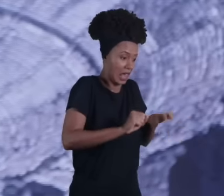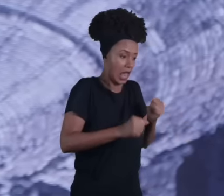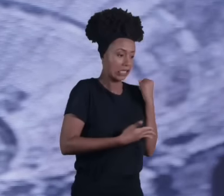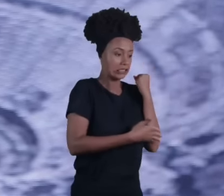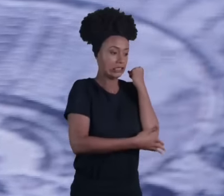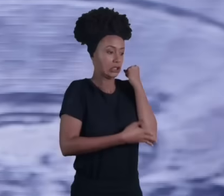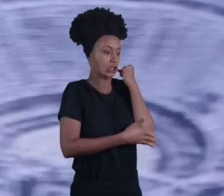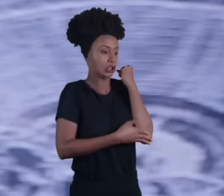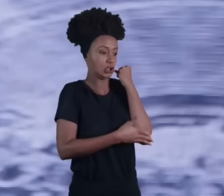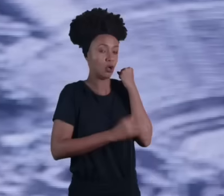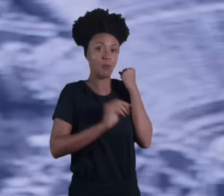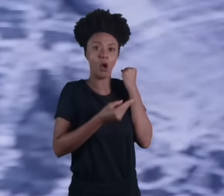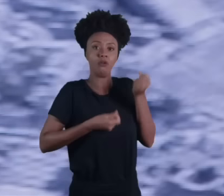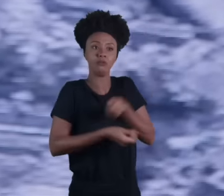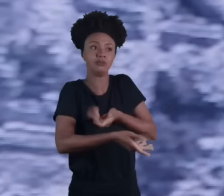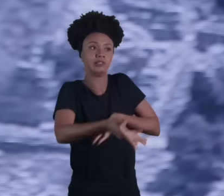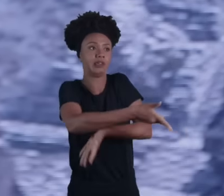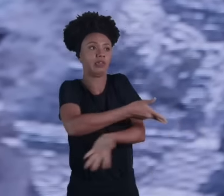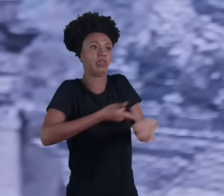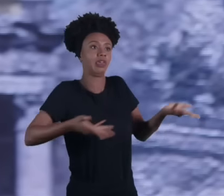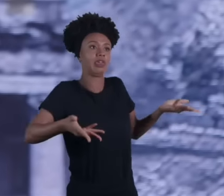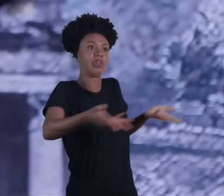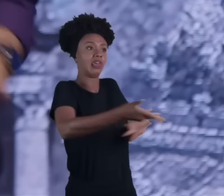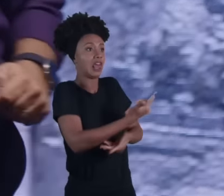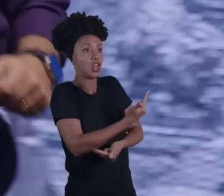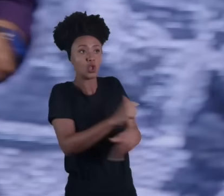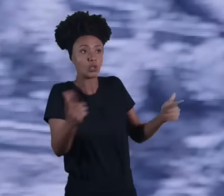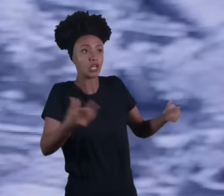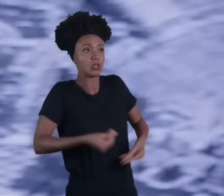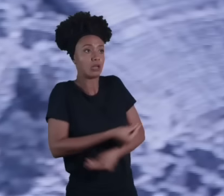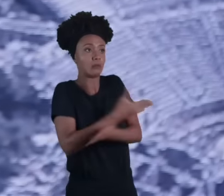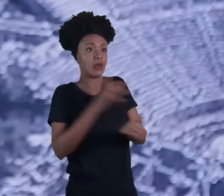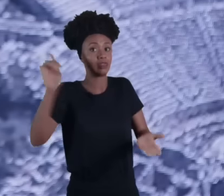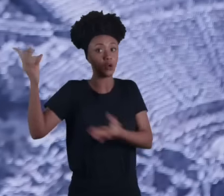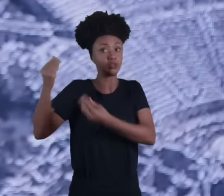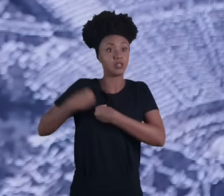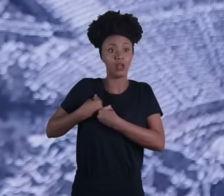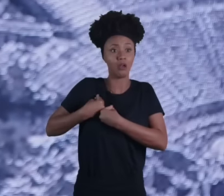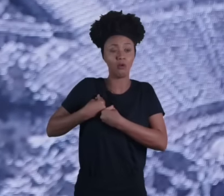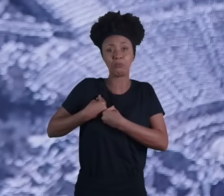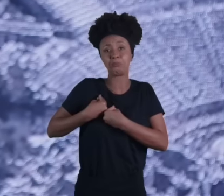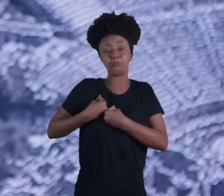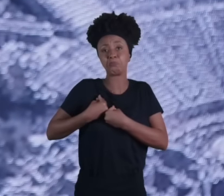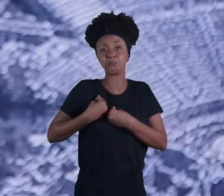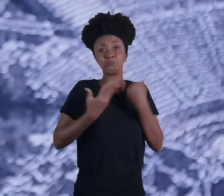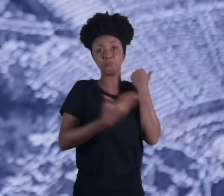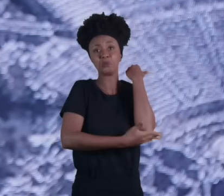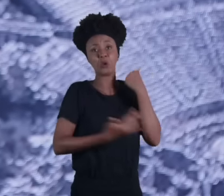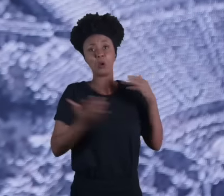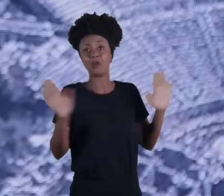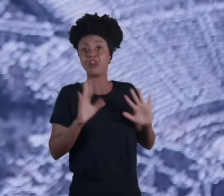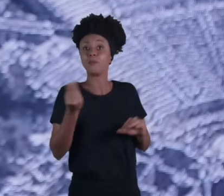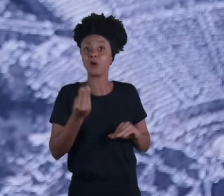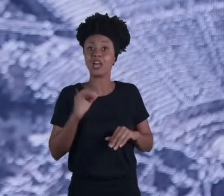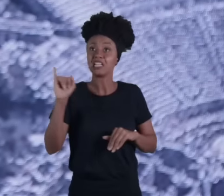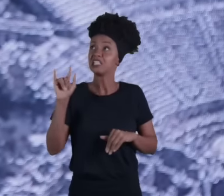Você não vai ter problema em partilhar com os outros que não têm aquilo que Deus te deu. Porque de onde veio, tem